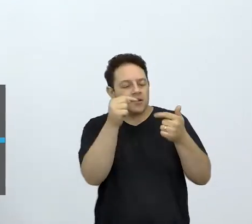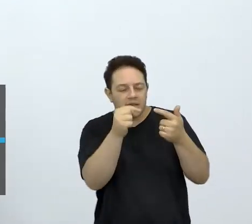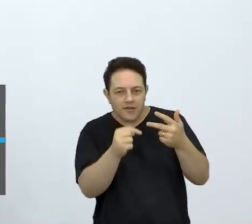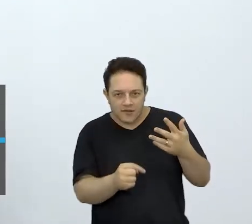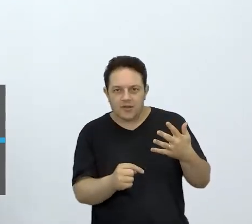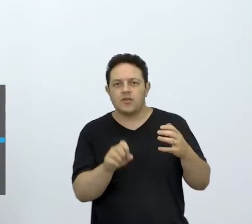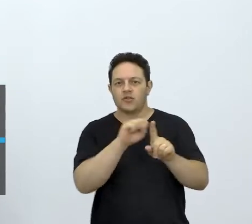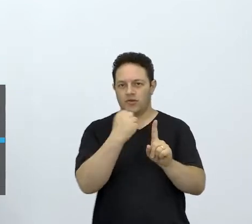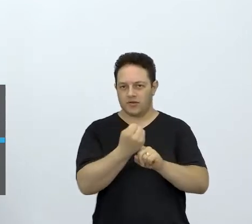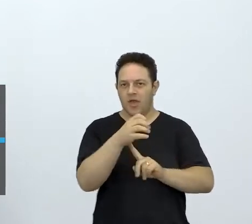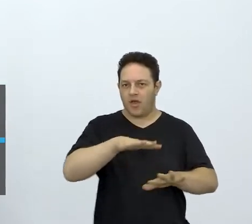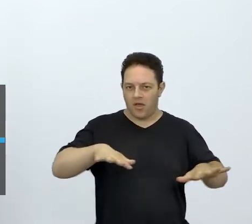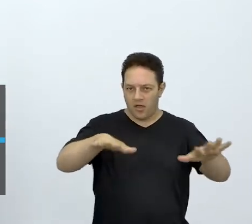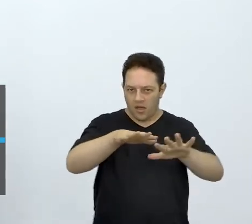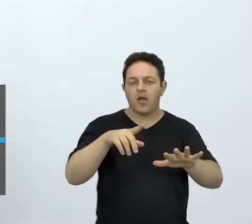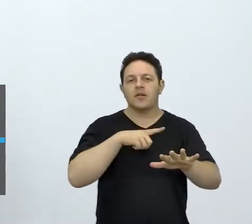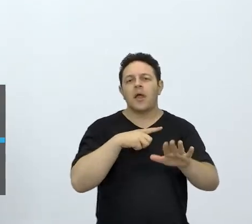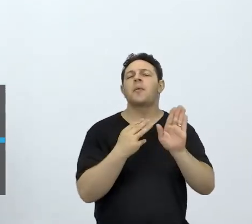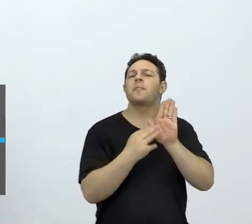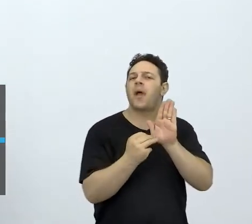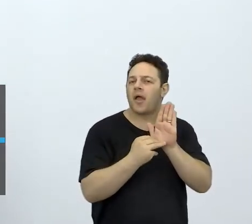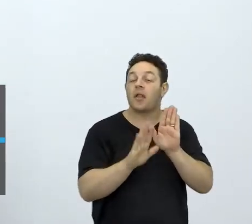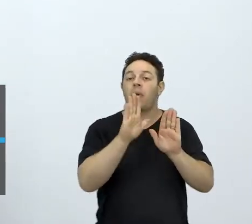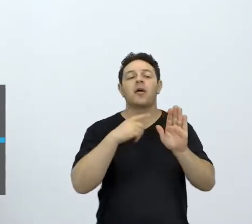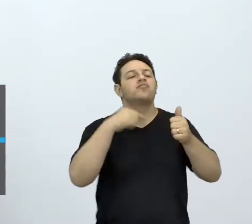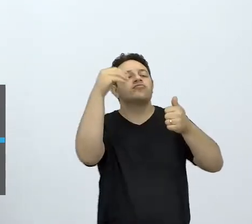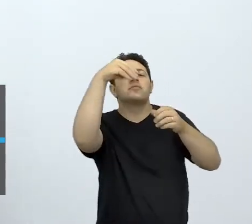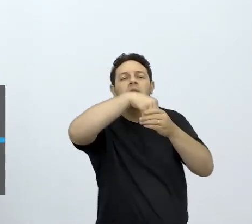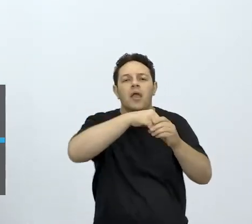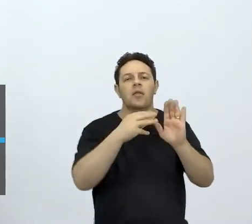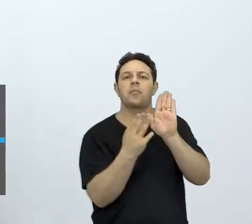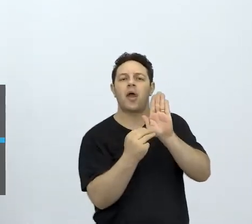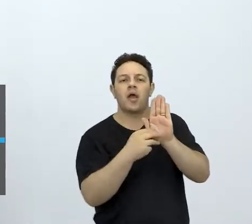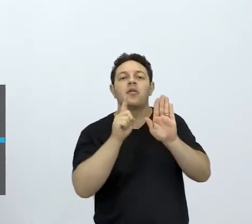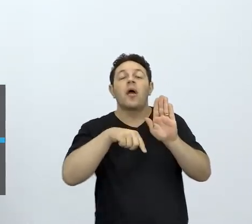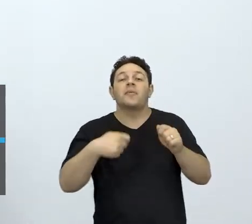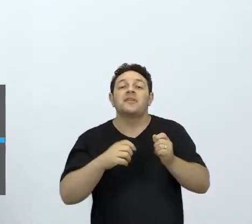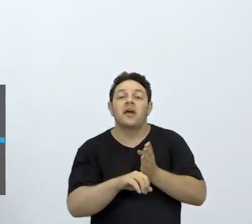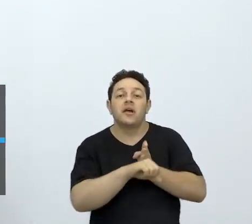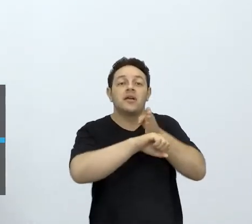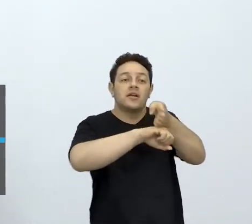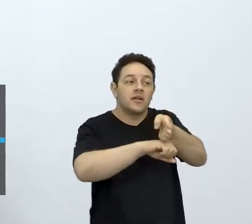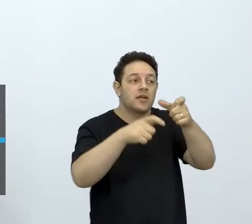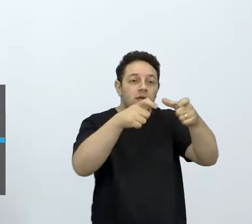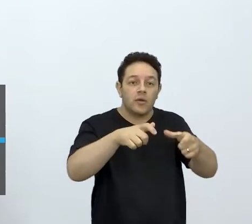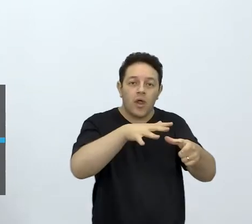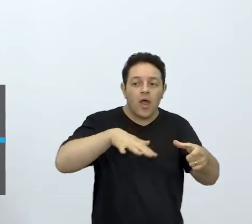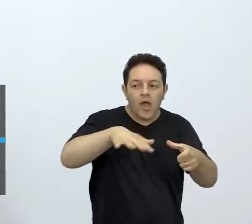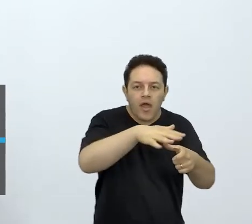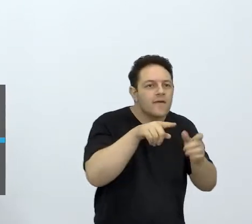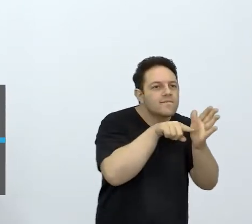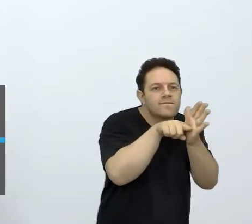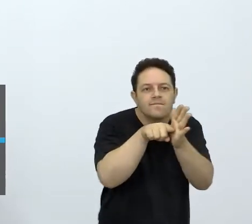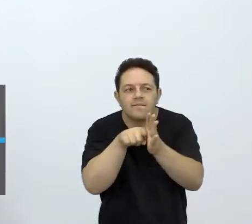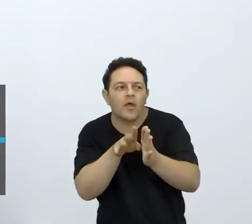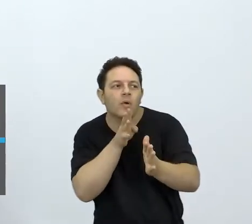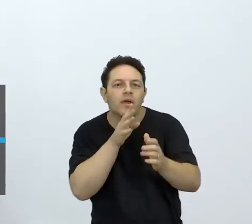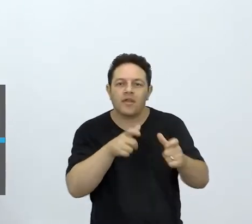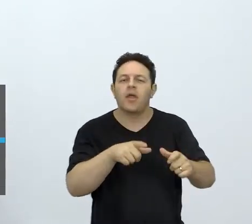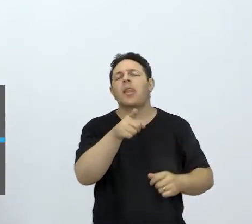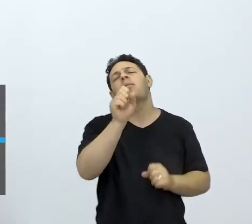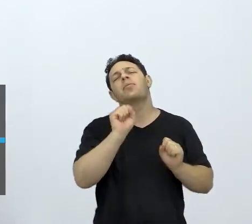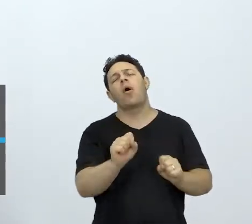sociais, uma metodologia, e uma dessas metodologias é o trabalho de campo. Porque você pode conhecer sobre a liberdade,